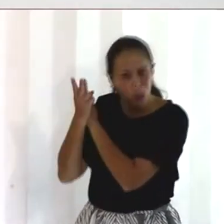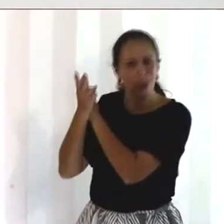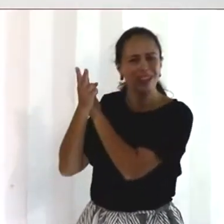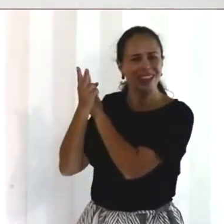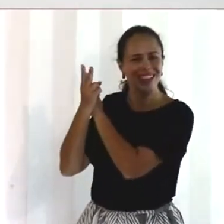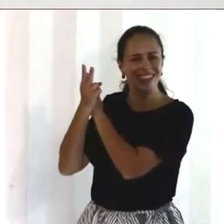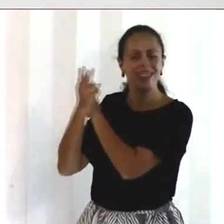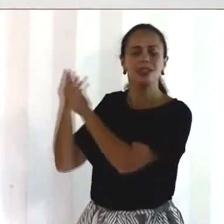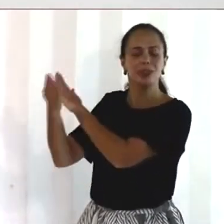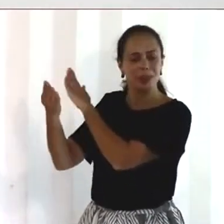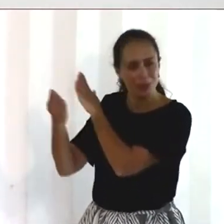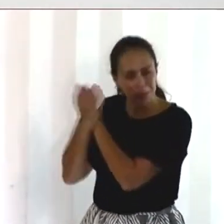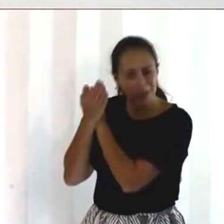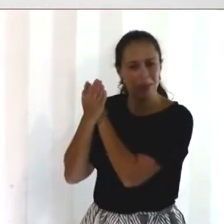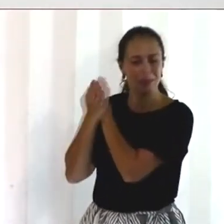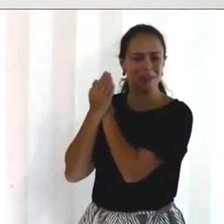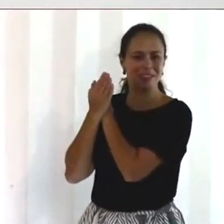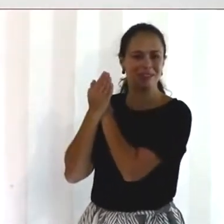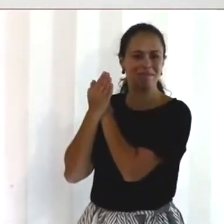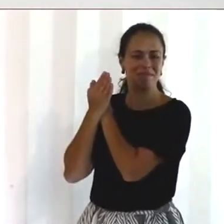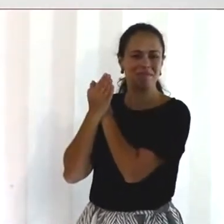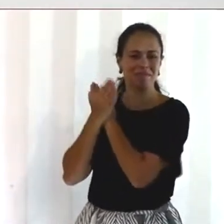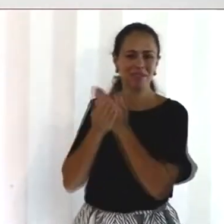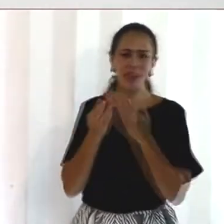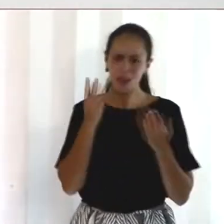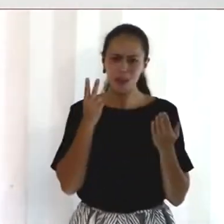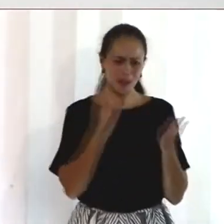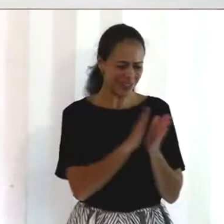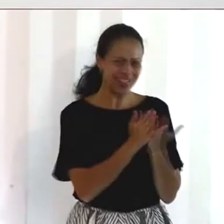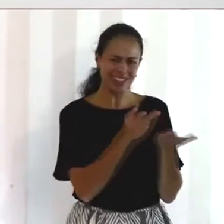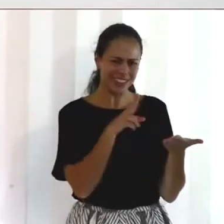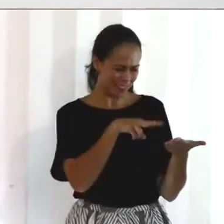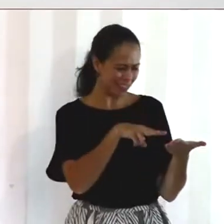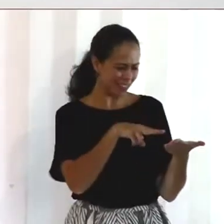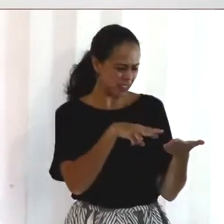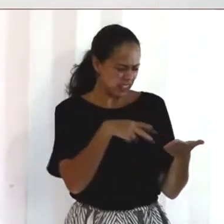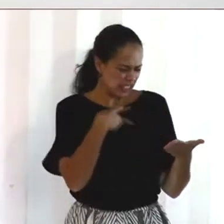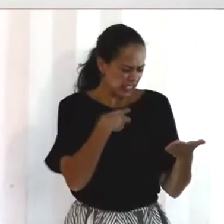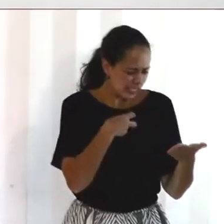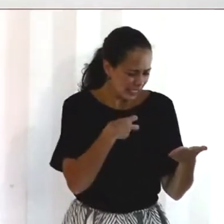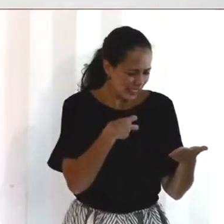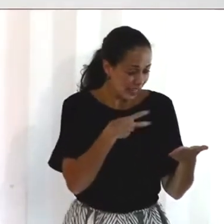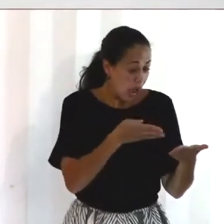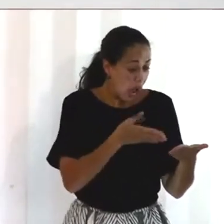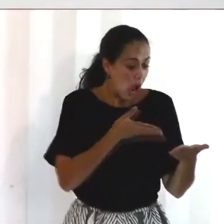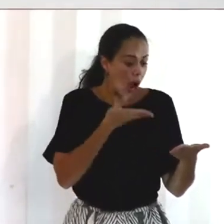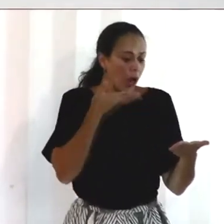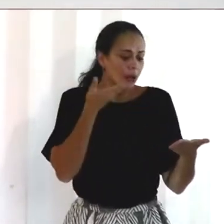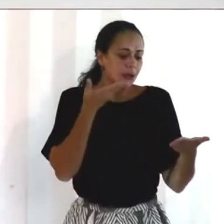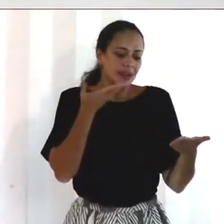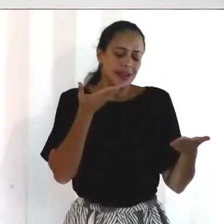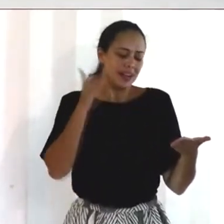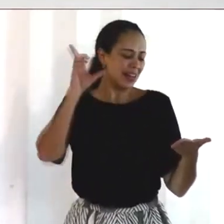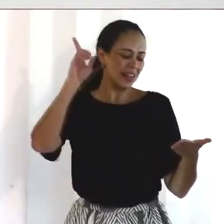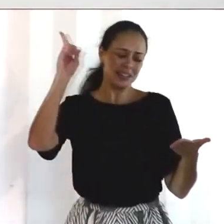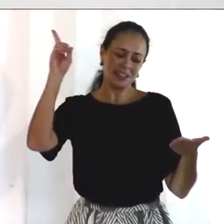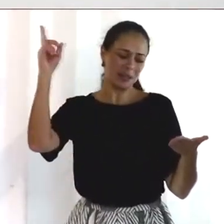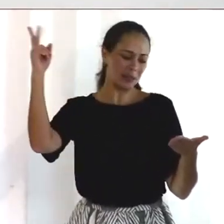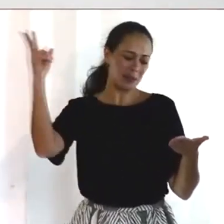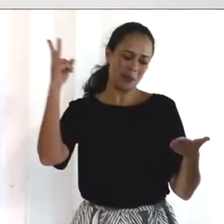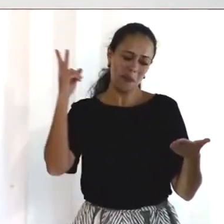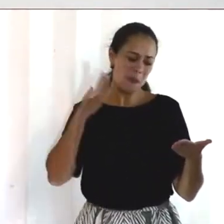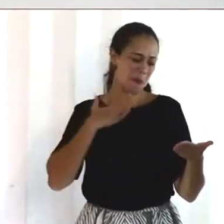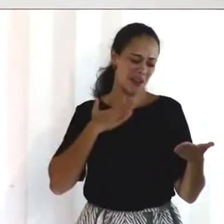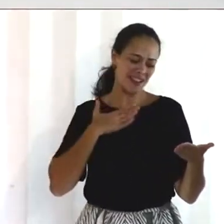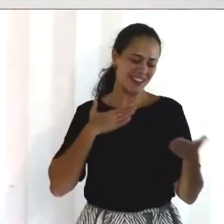prática, quem não lê a palavra de Deus não tem como ser bem-aventurado, porque de medo do que a palavra de Deus vai